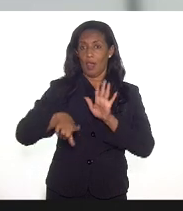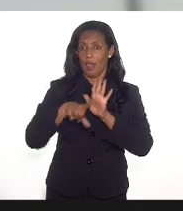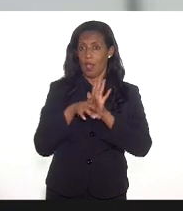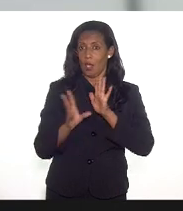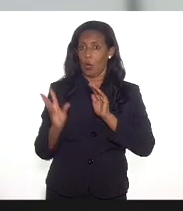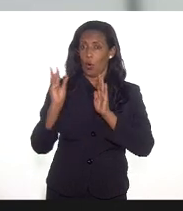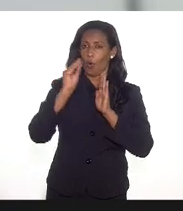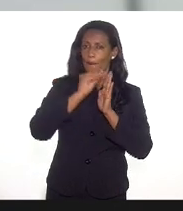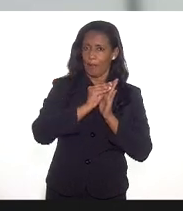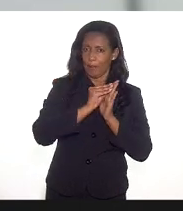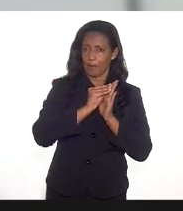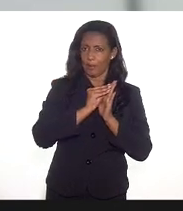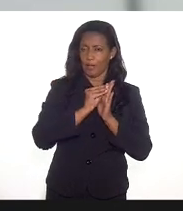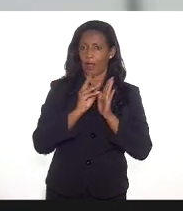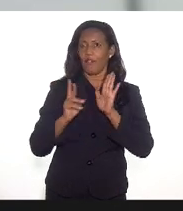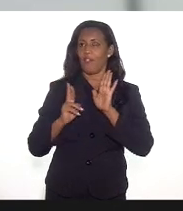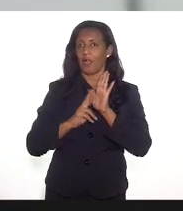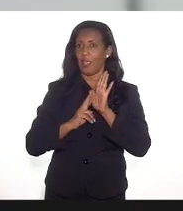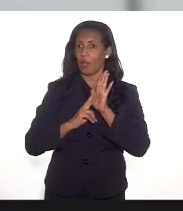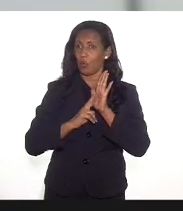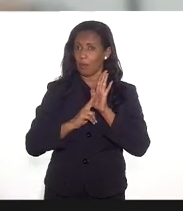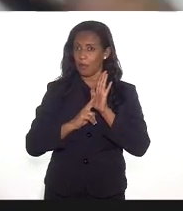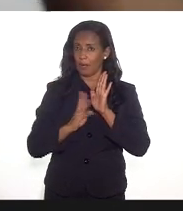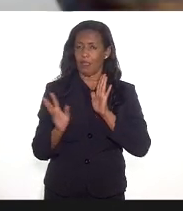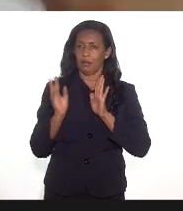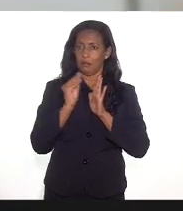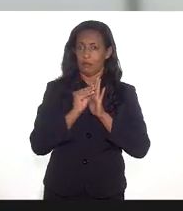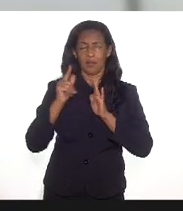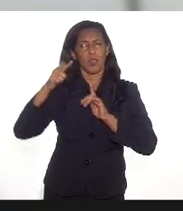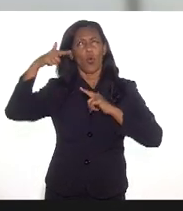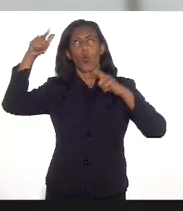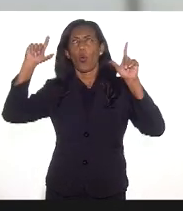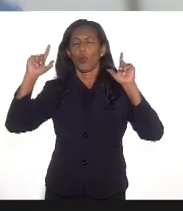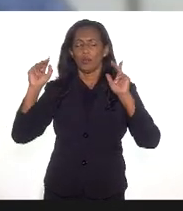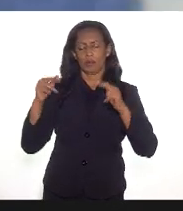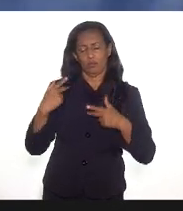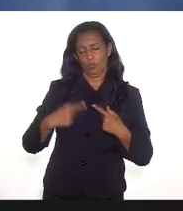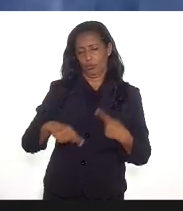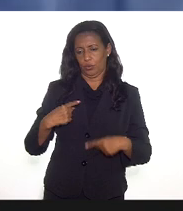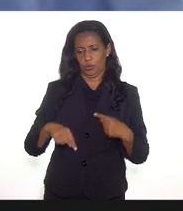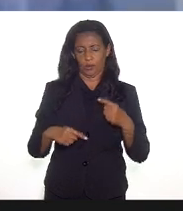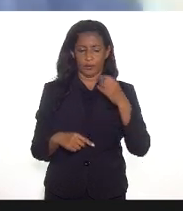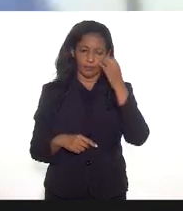complementar regulamentará a matéria. Aí será uma outra discussão.